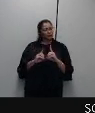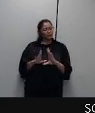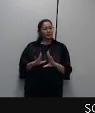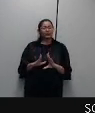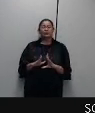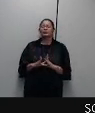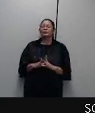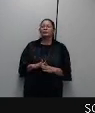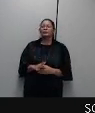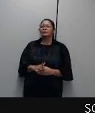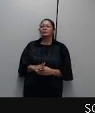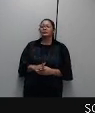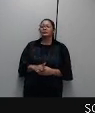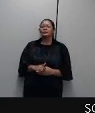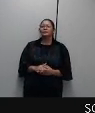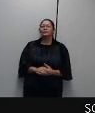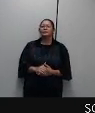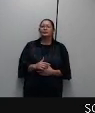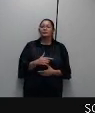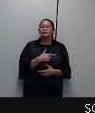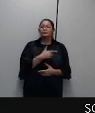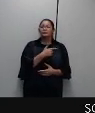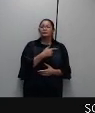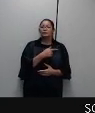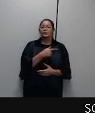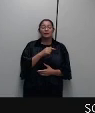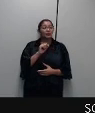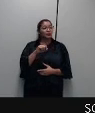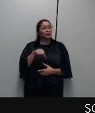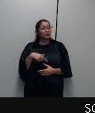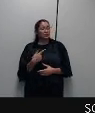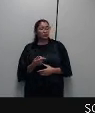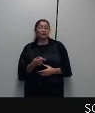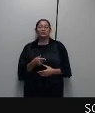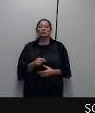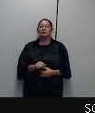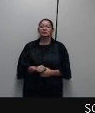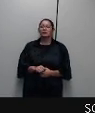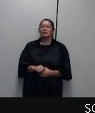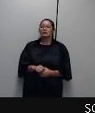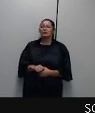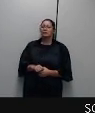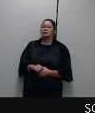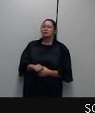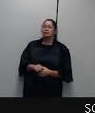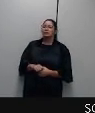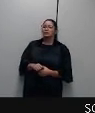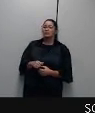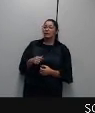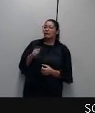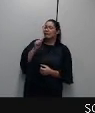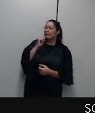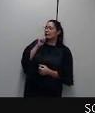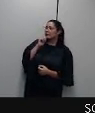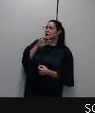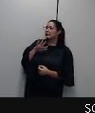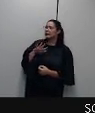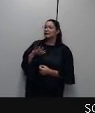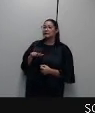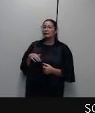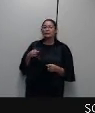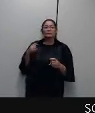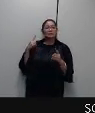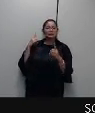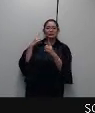73 no caseado daquele julgamento da ação declaratória ainda não se encontrava definitivamente